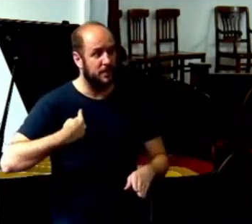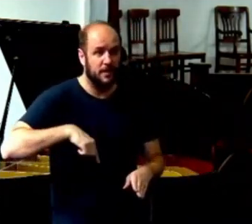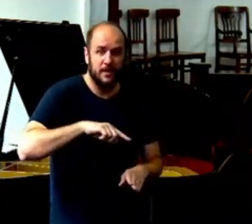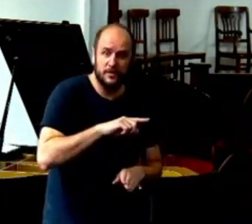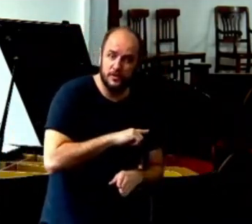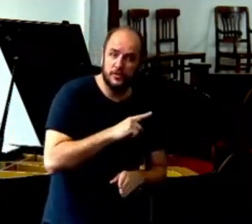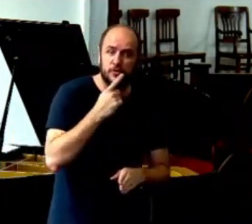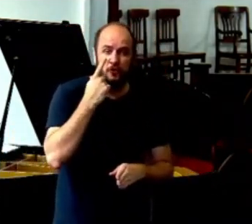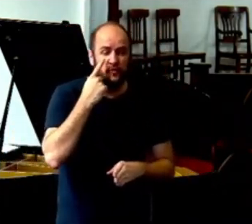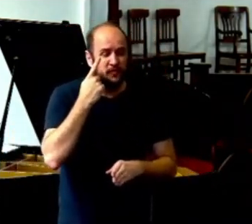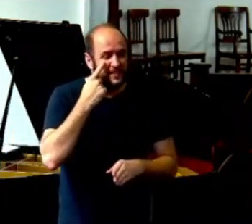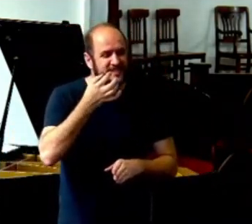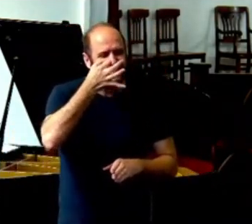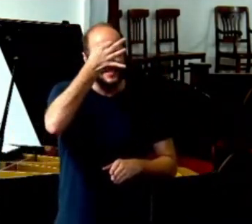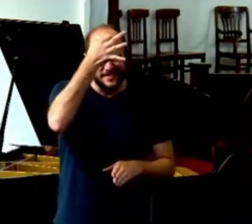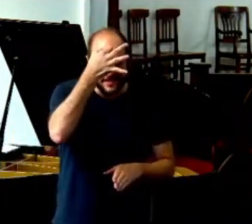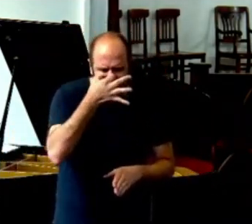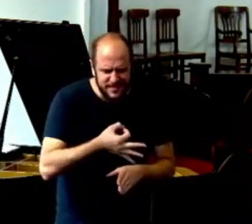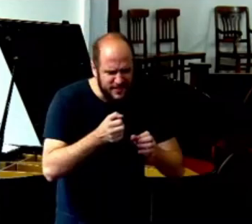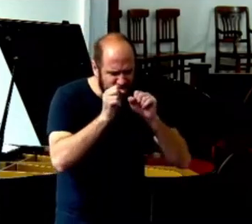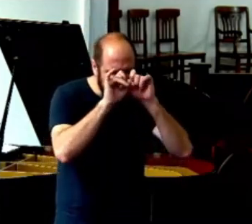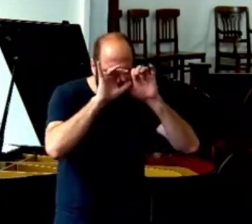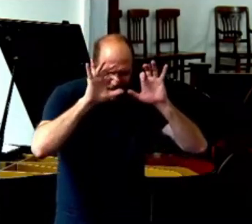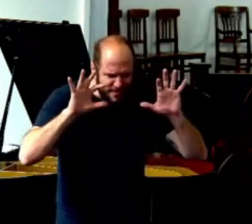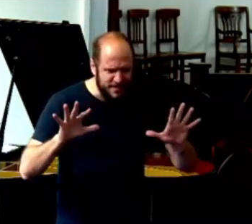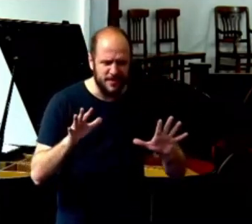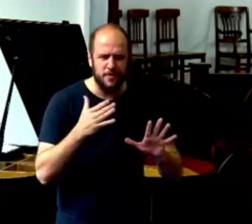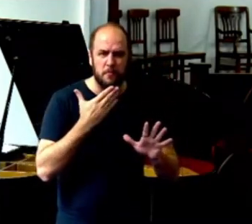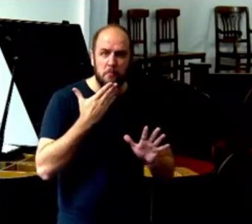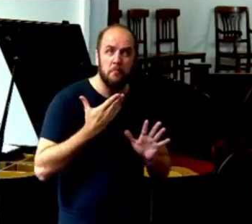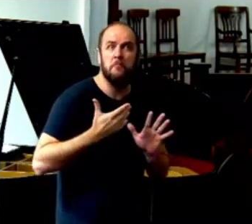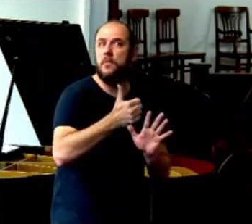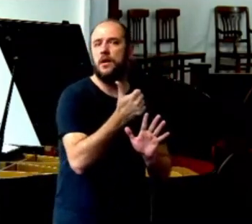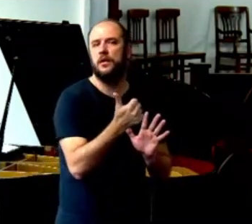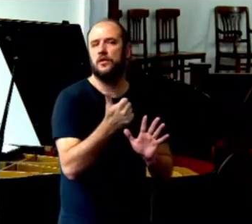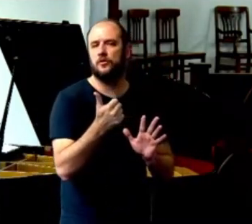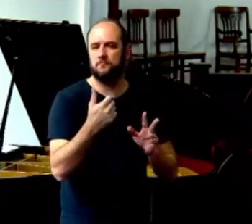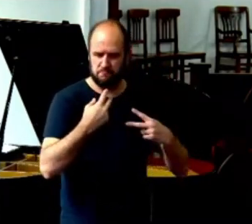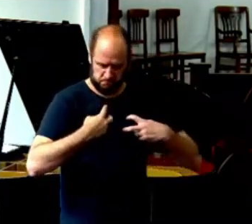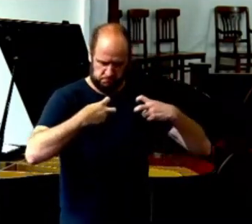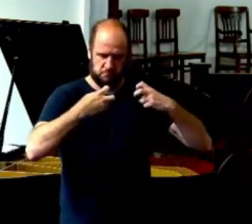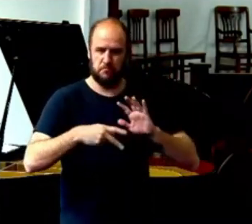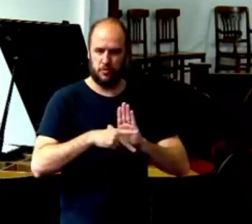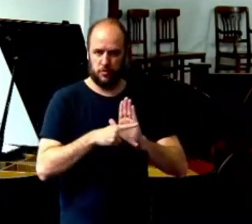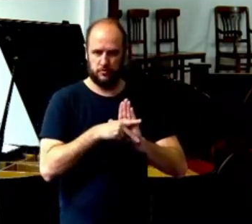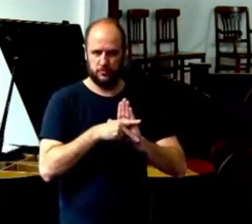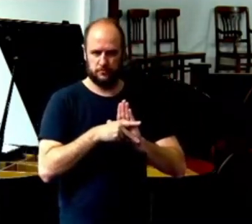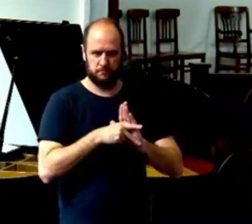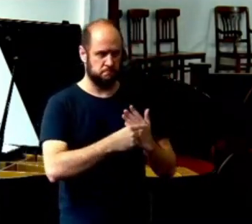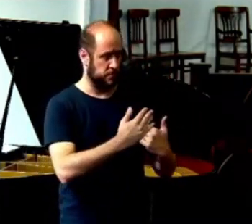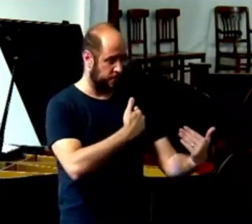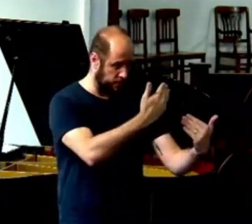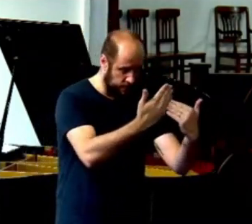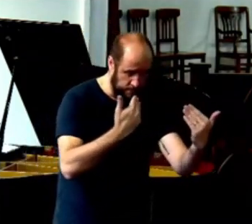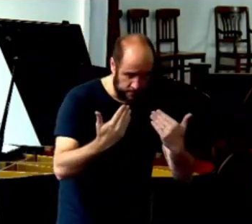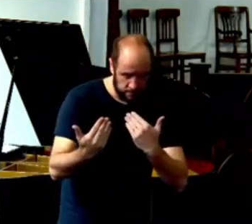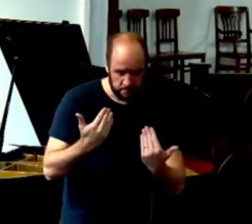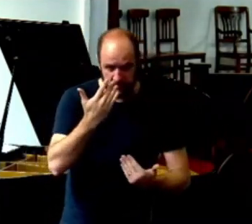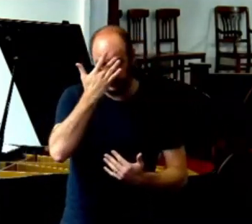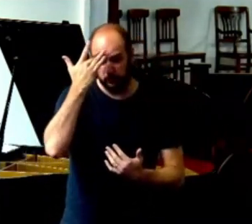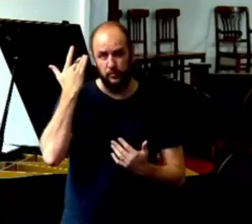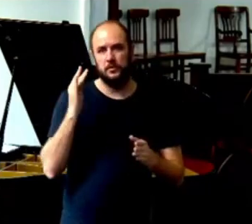ver claramente, ou mais claramente, a nós mesmos em nossos